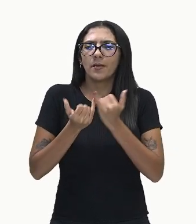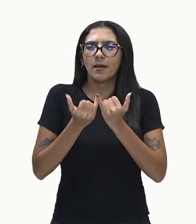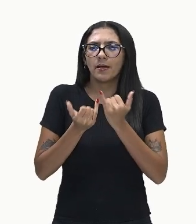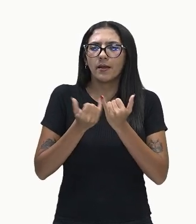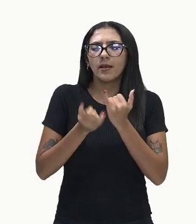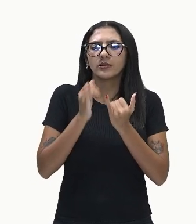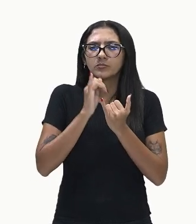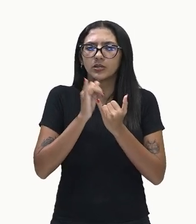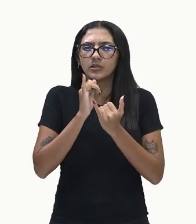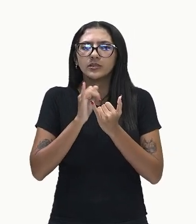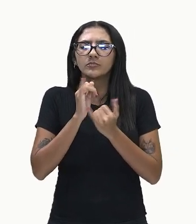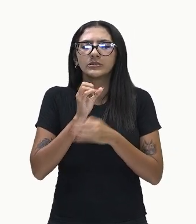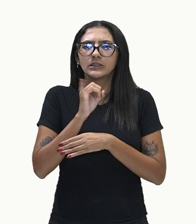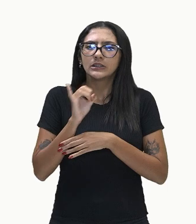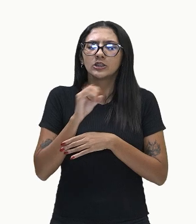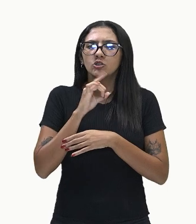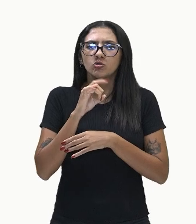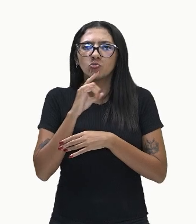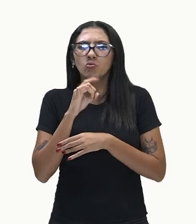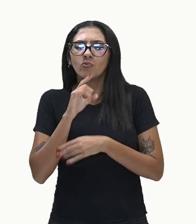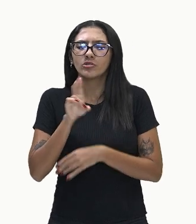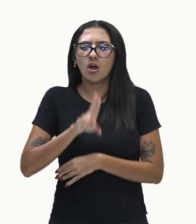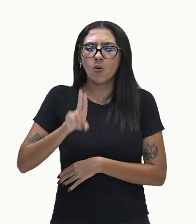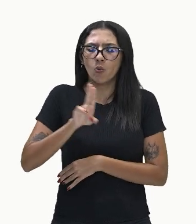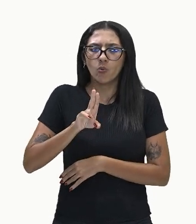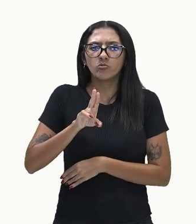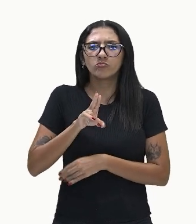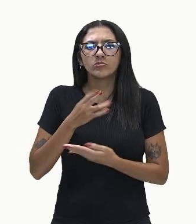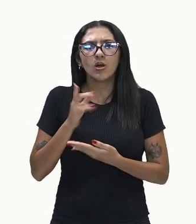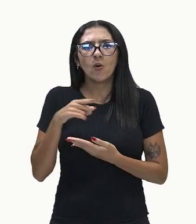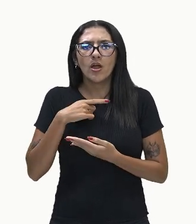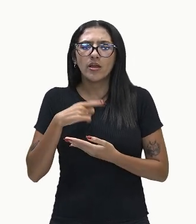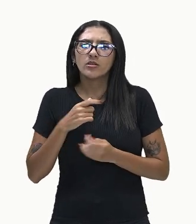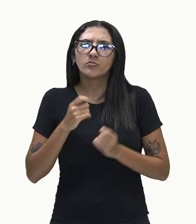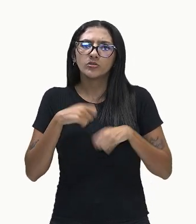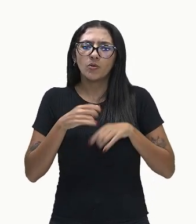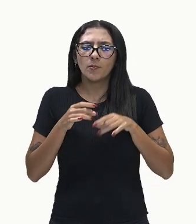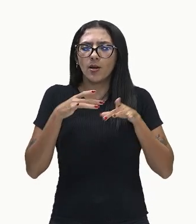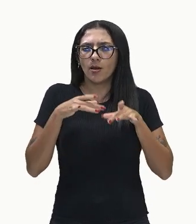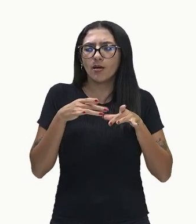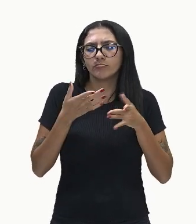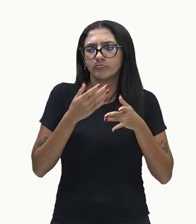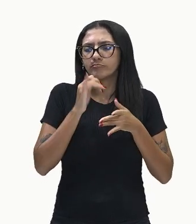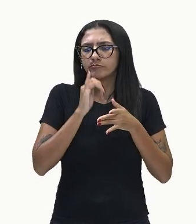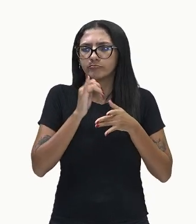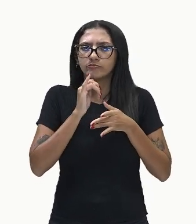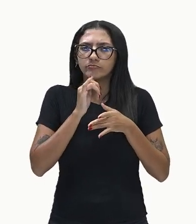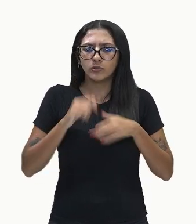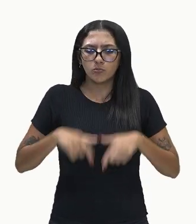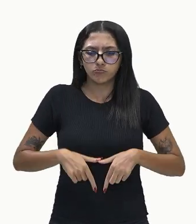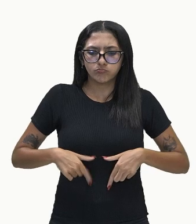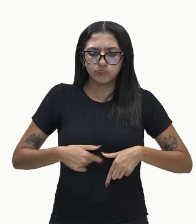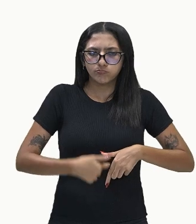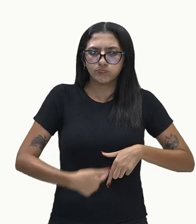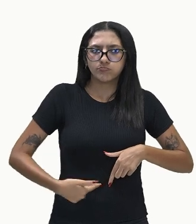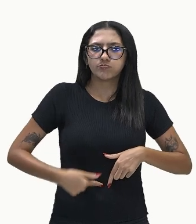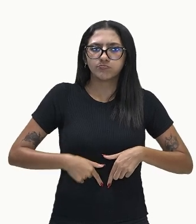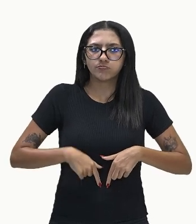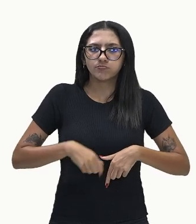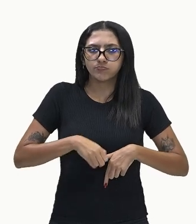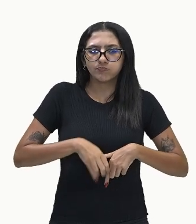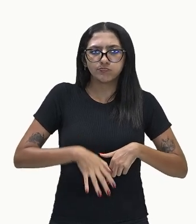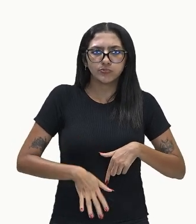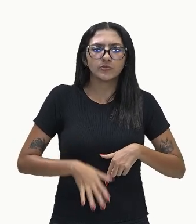né? Se não tem com o que usar, ele tem que ser descartado. Então, vai